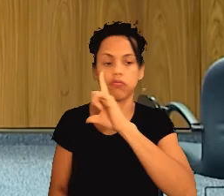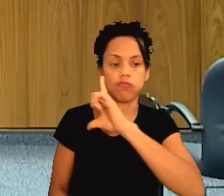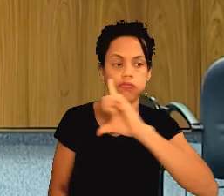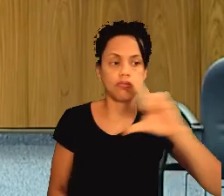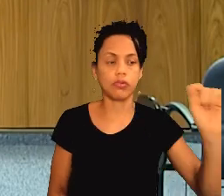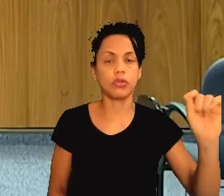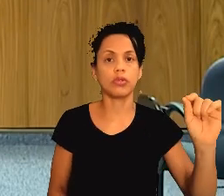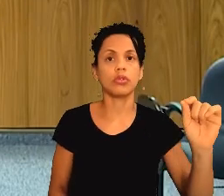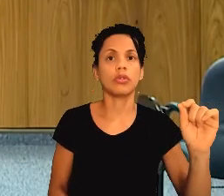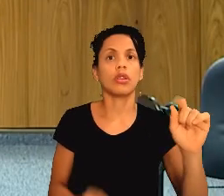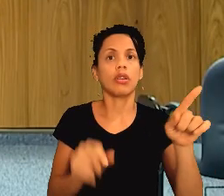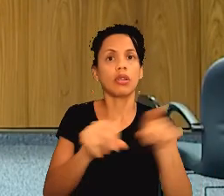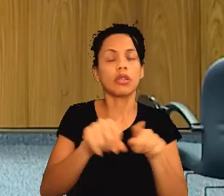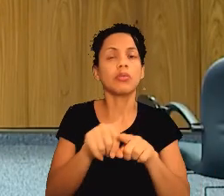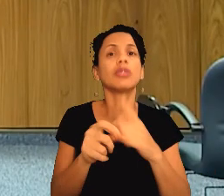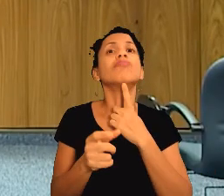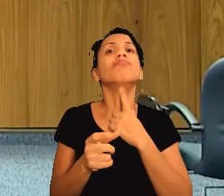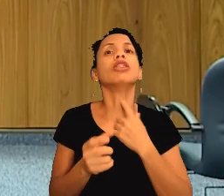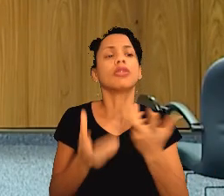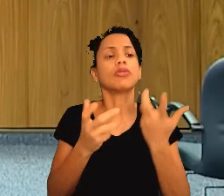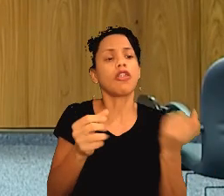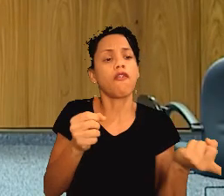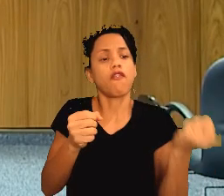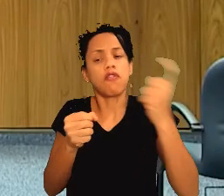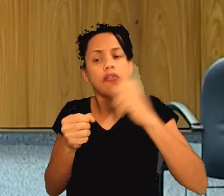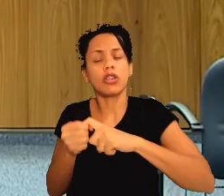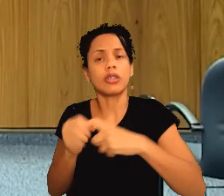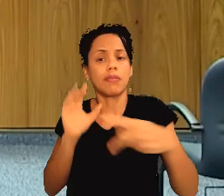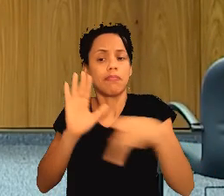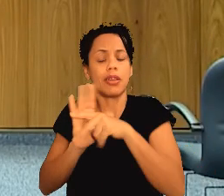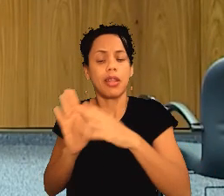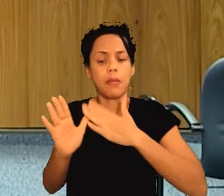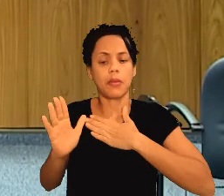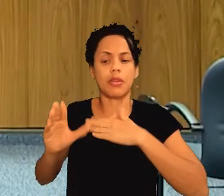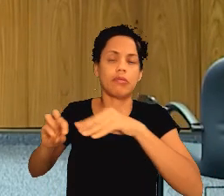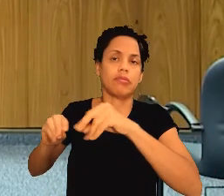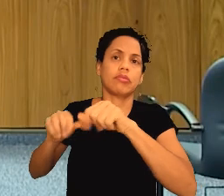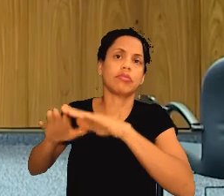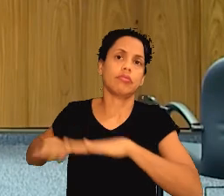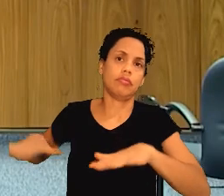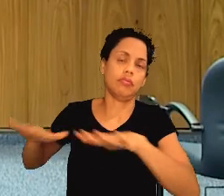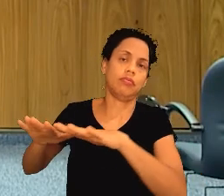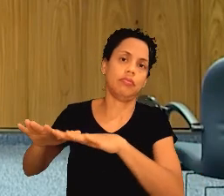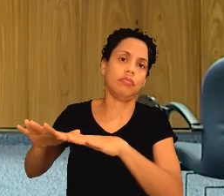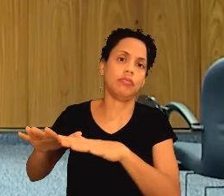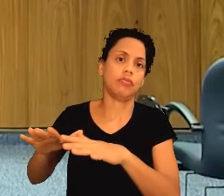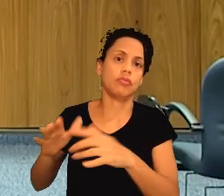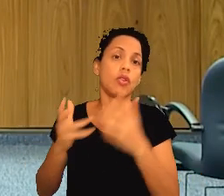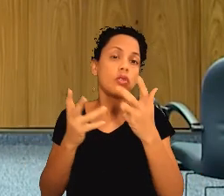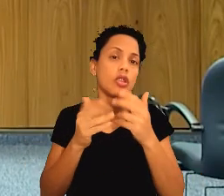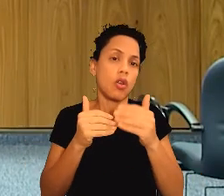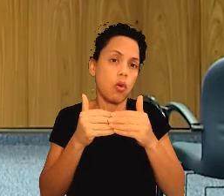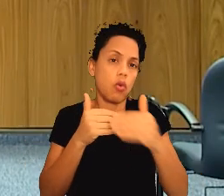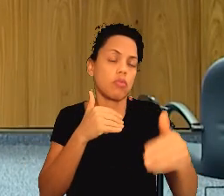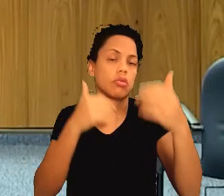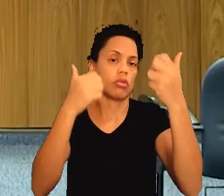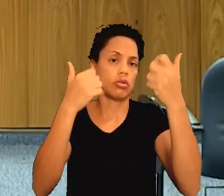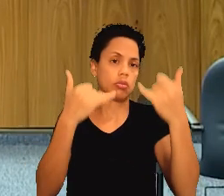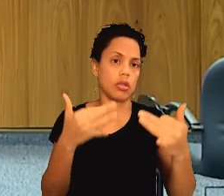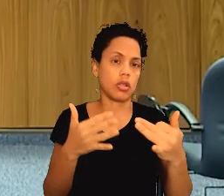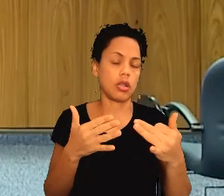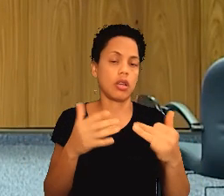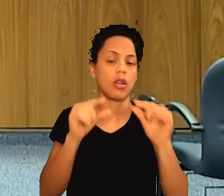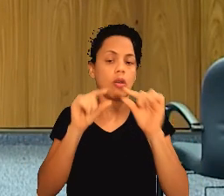demovidos do desejo de retornar para os seus territórios. E, então, eu queria começar essa fala lendo um